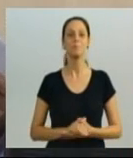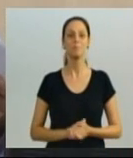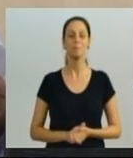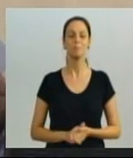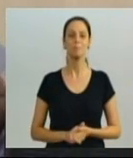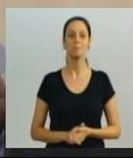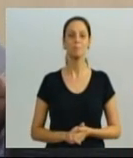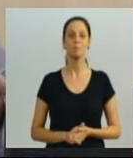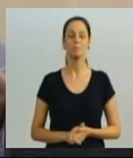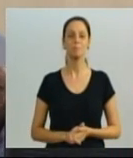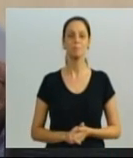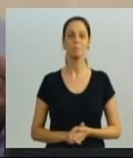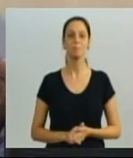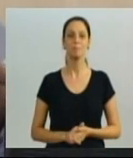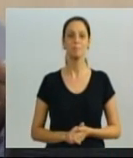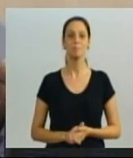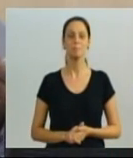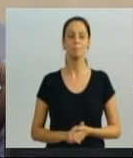que é